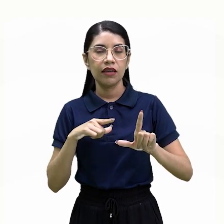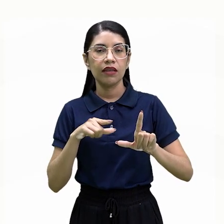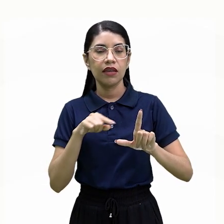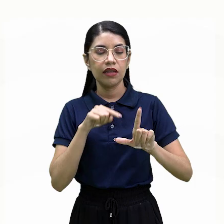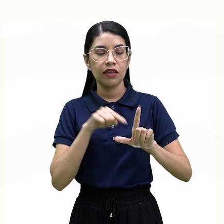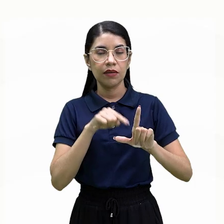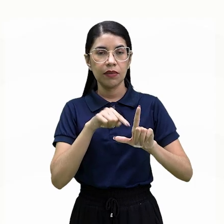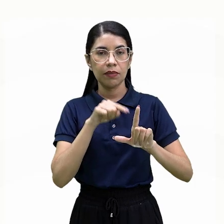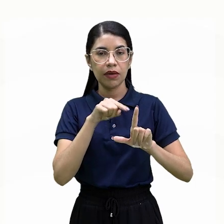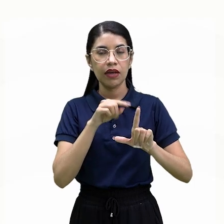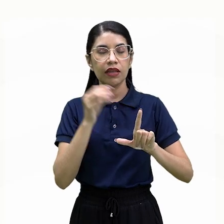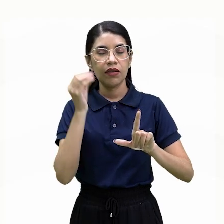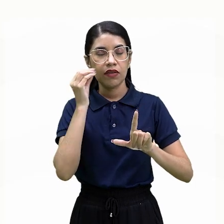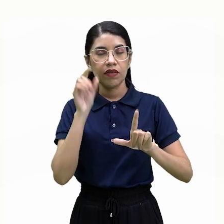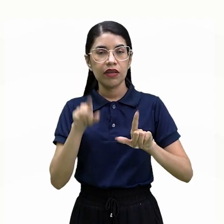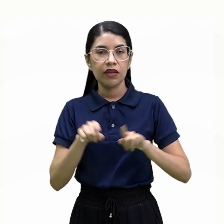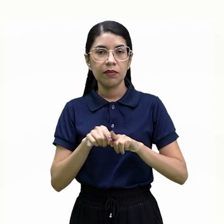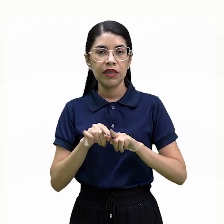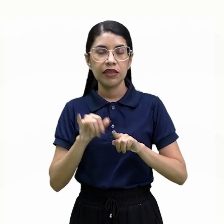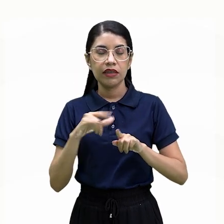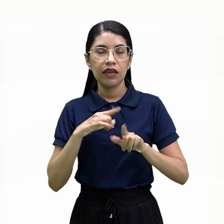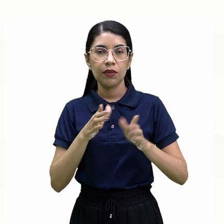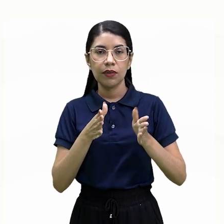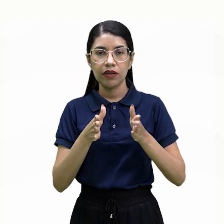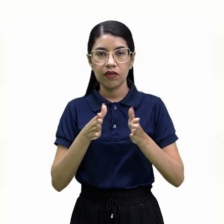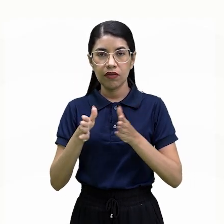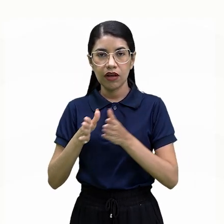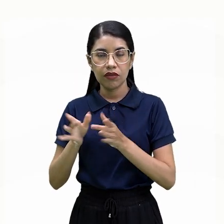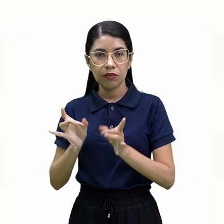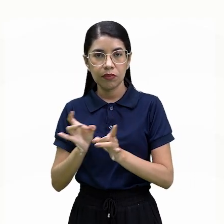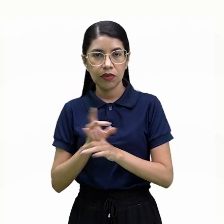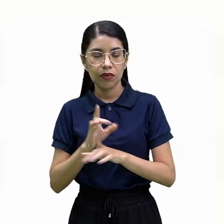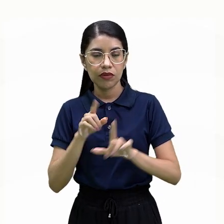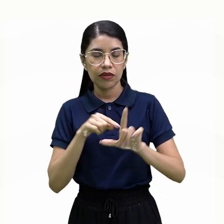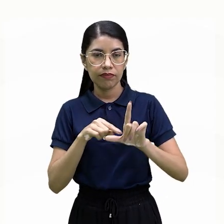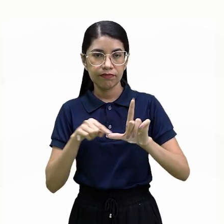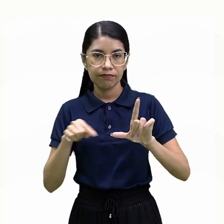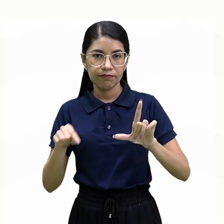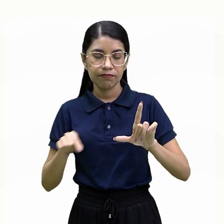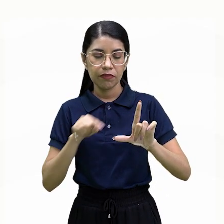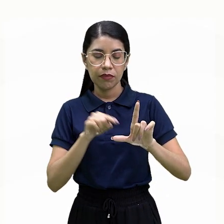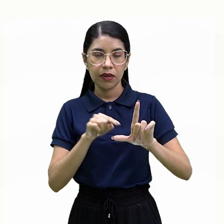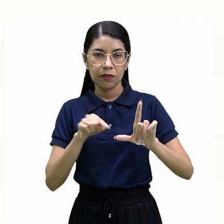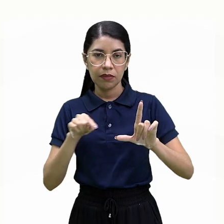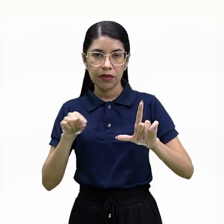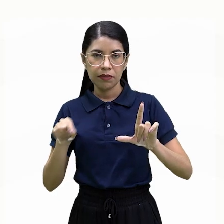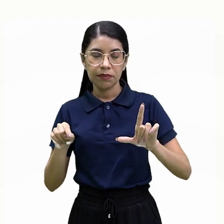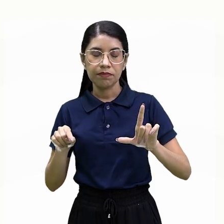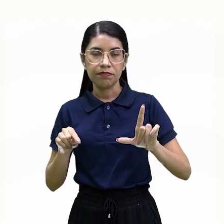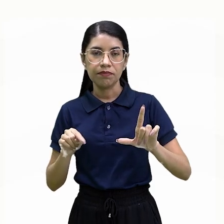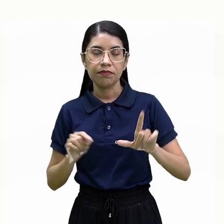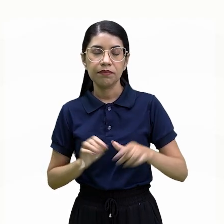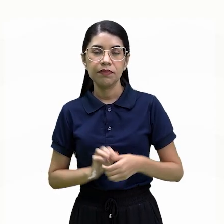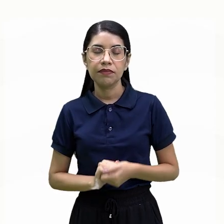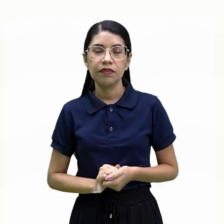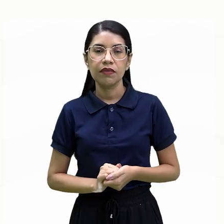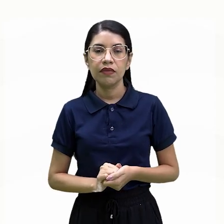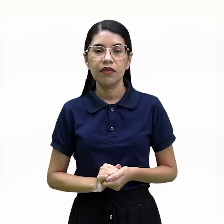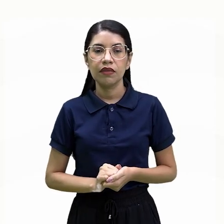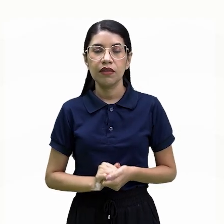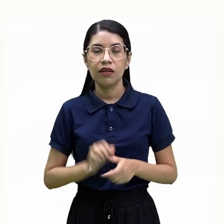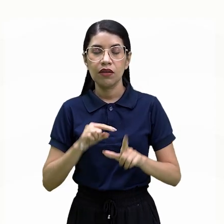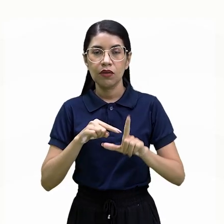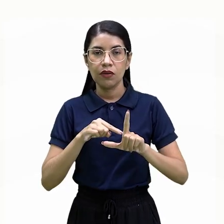horizontal, certifique-se de incluir todos os intervalos, beleza, presentes na tabela. O